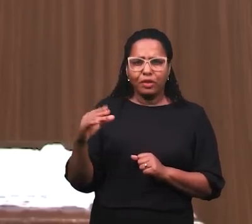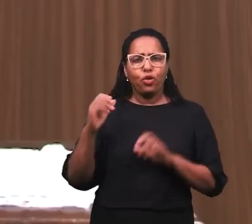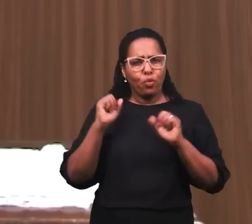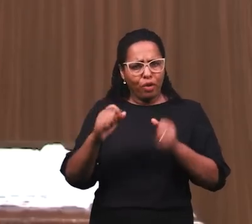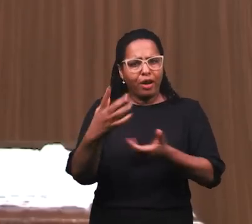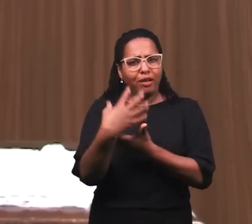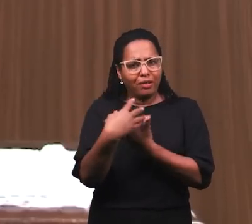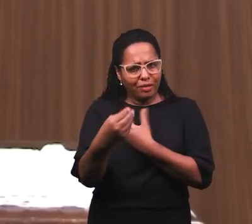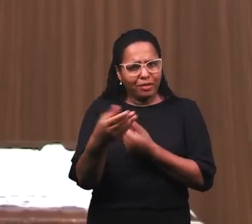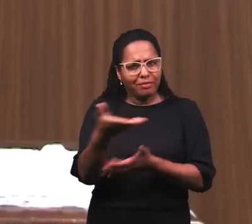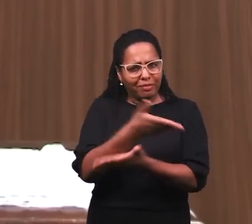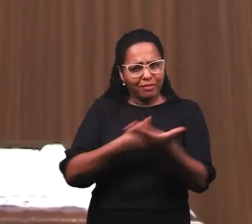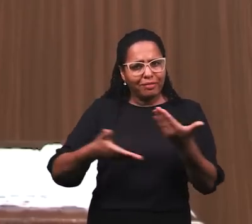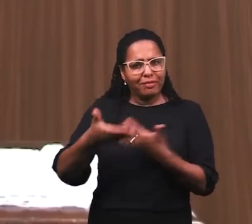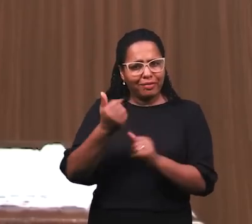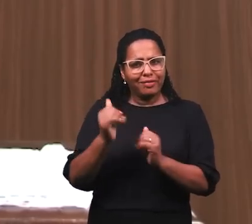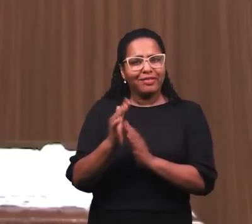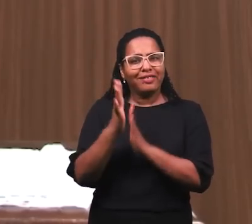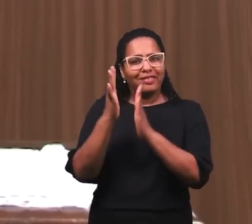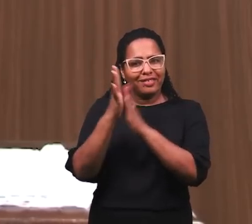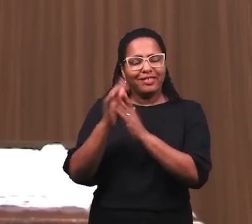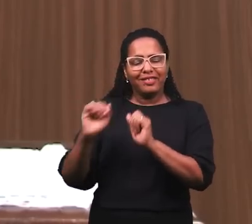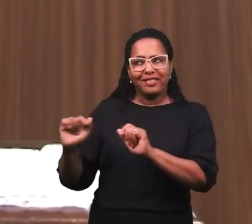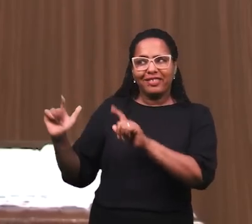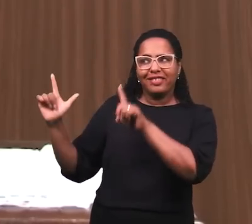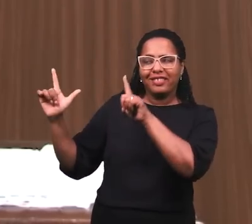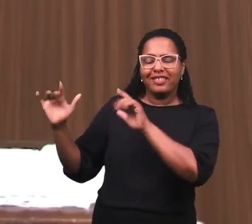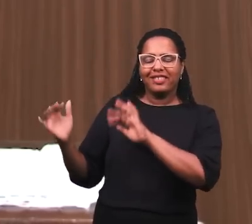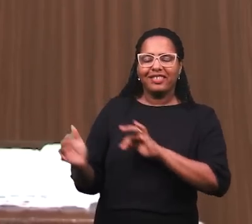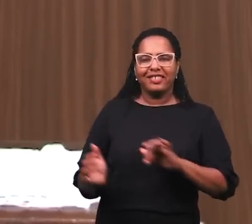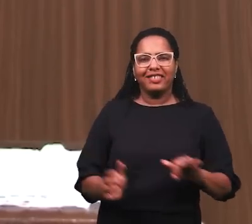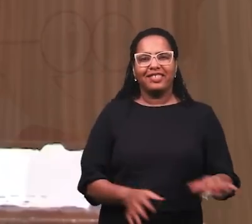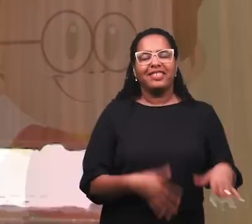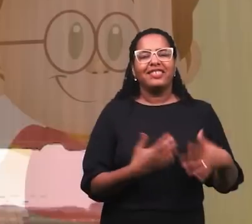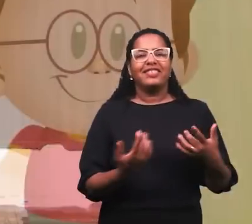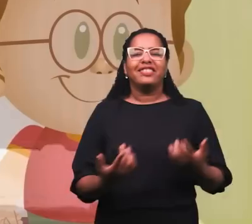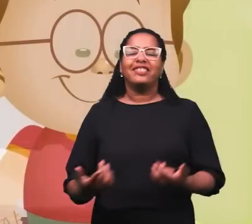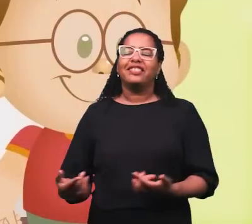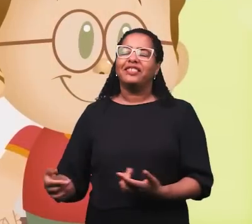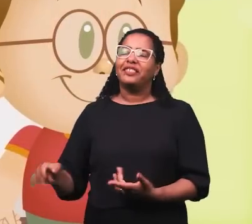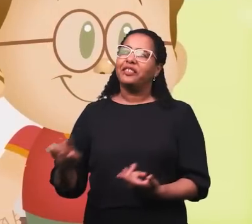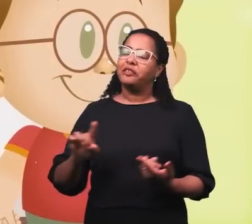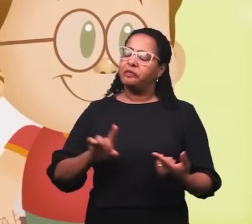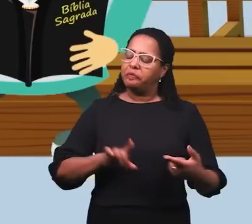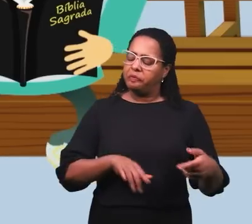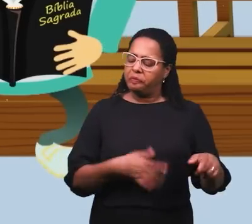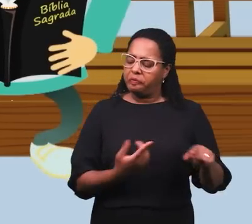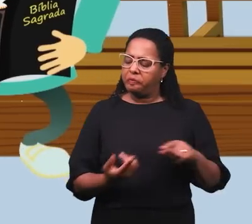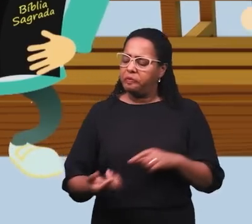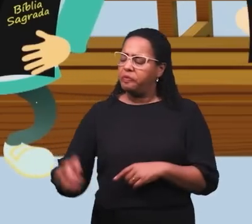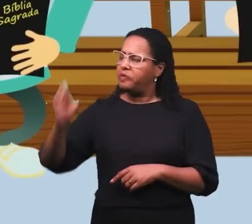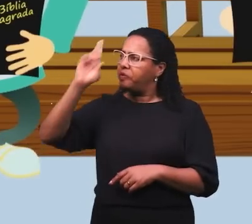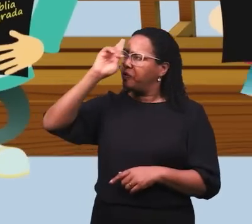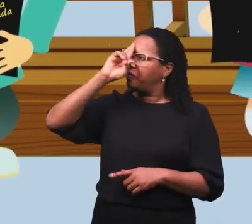intermediários e adolescentes. Cante conosco, participe deste louvor. Ele será projetado.